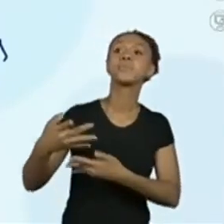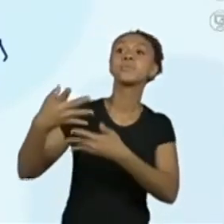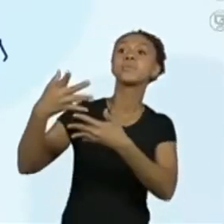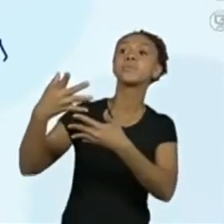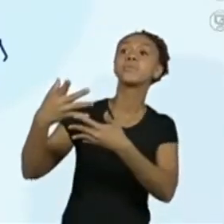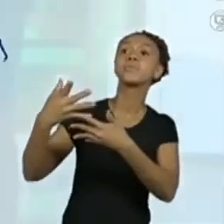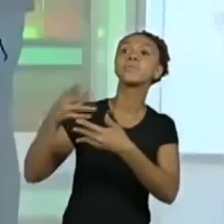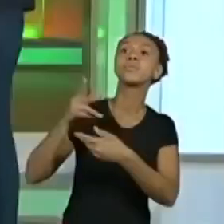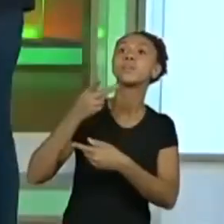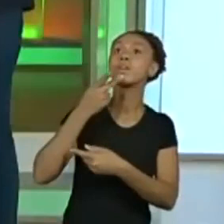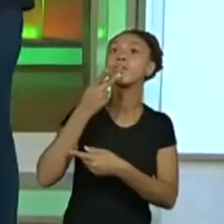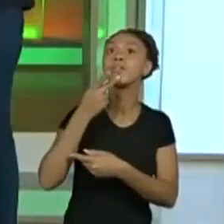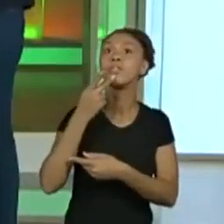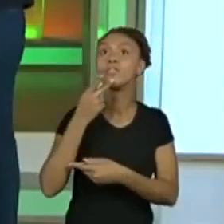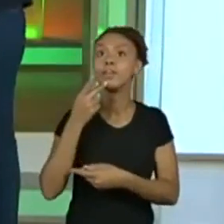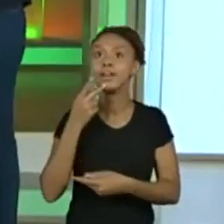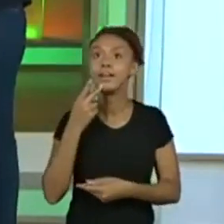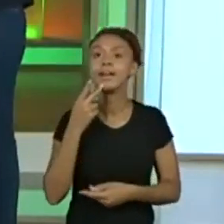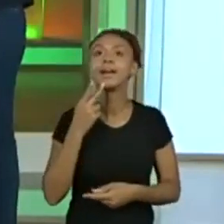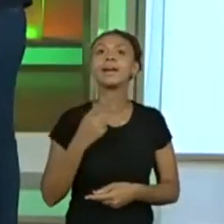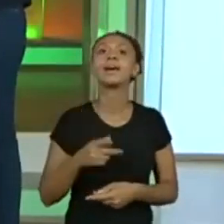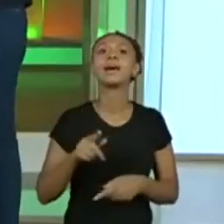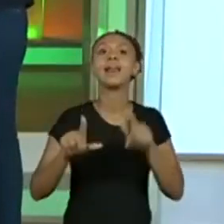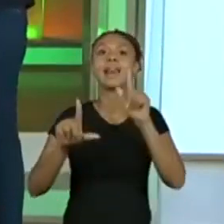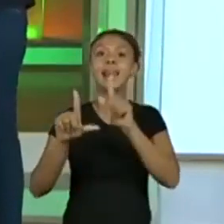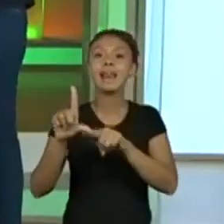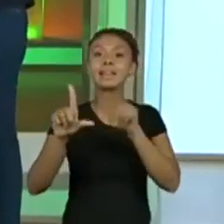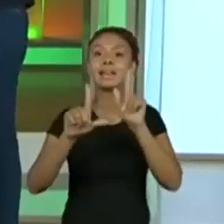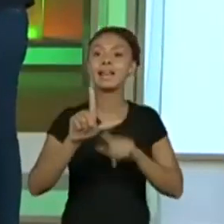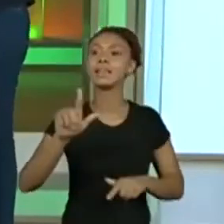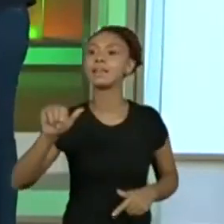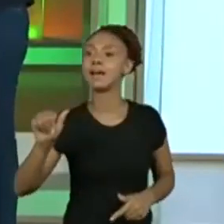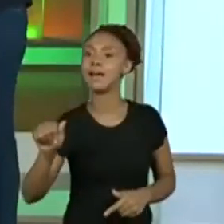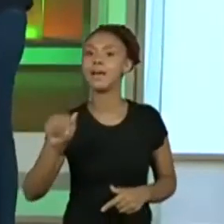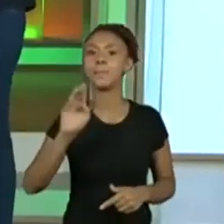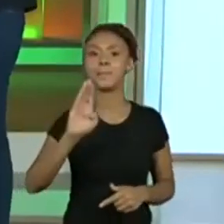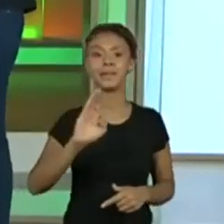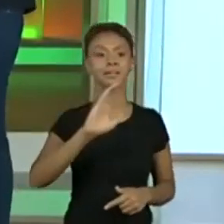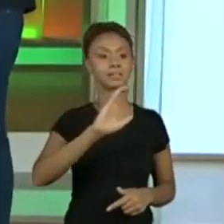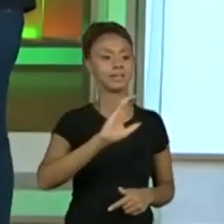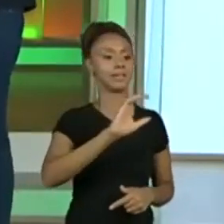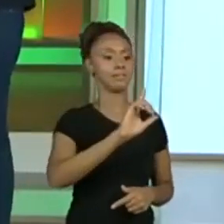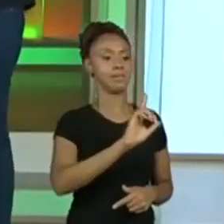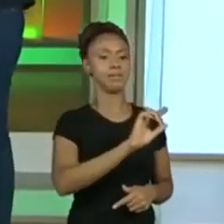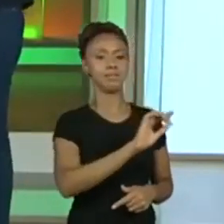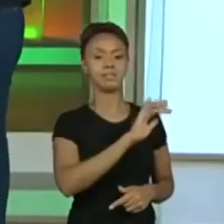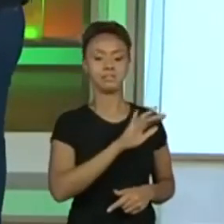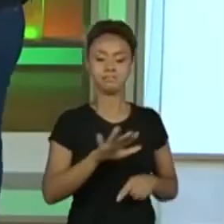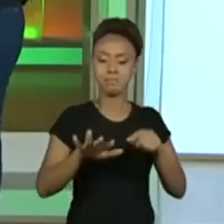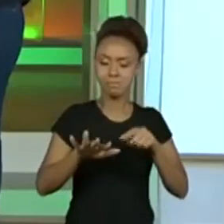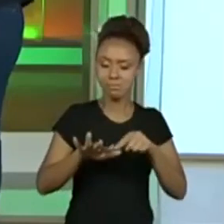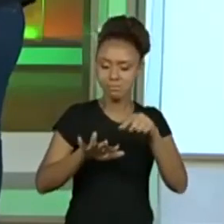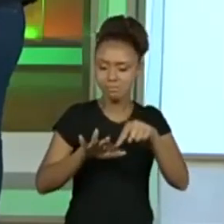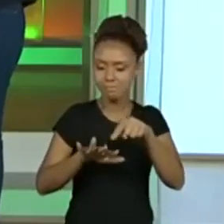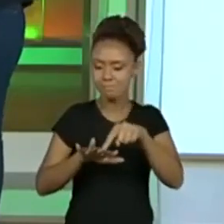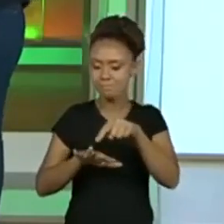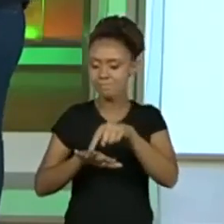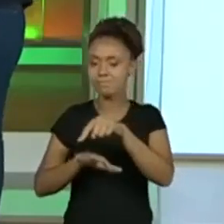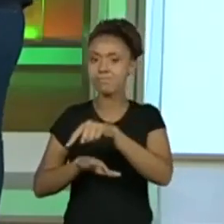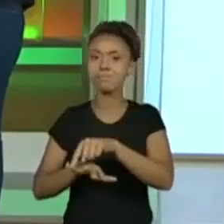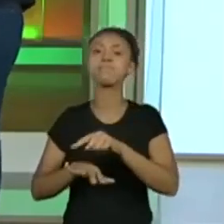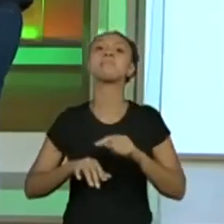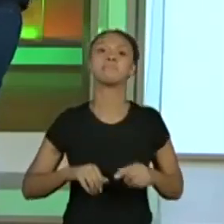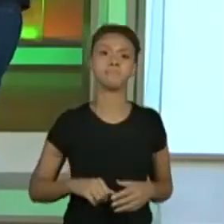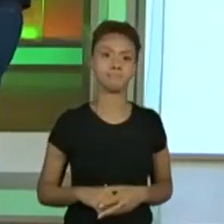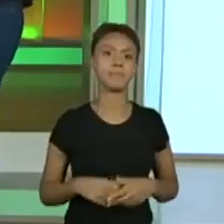pra gente cantar as letras do Isso. alfabeto, né? Pra cada dedo, uma letra do alfabeto, então, certo? Então, recitar...